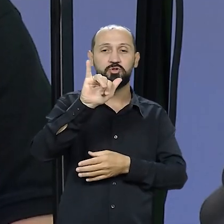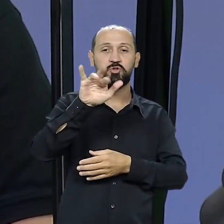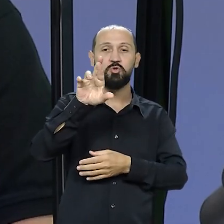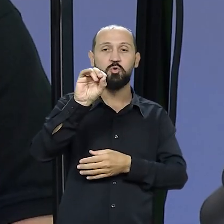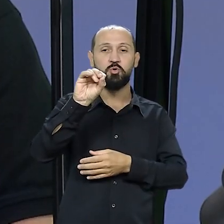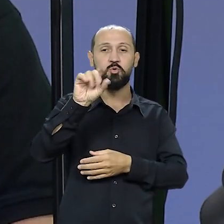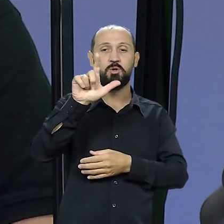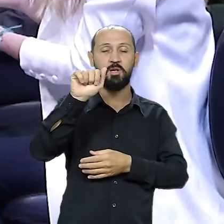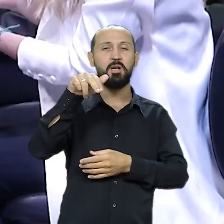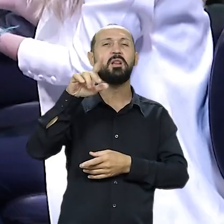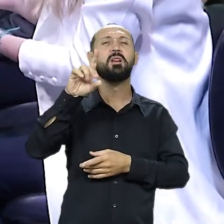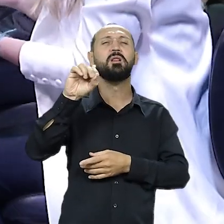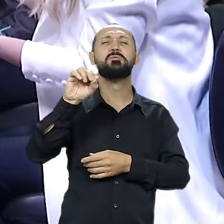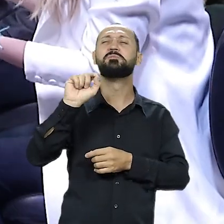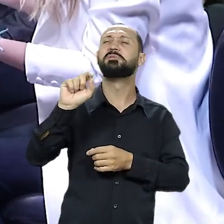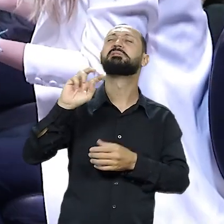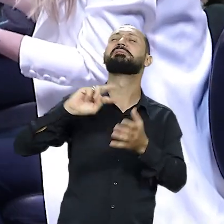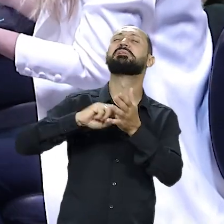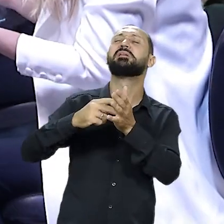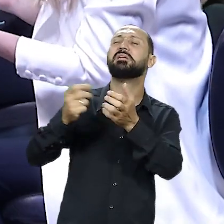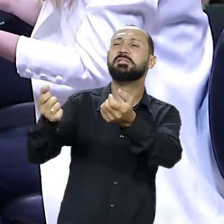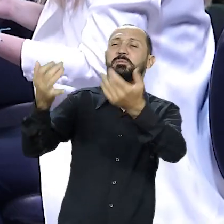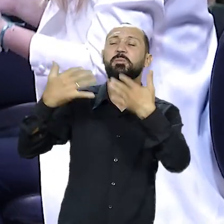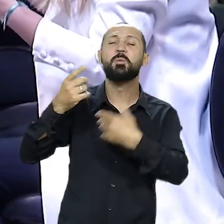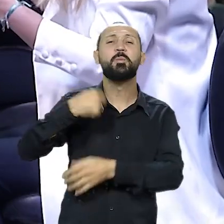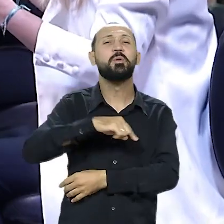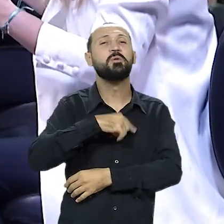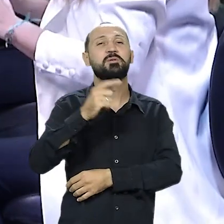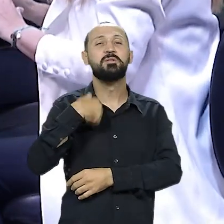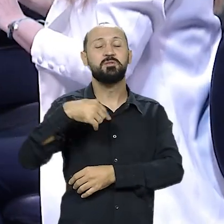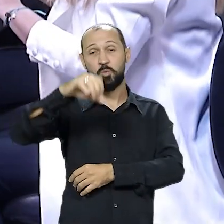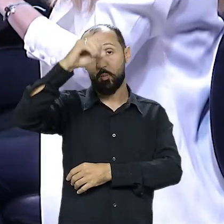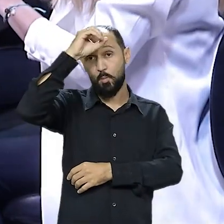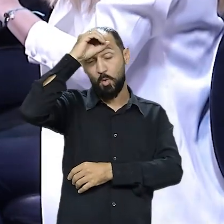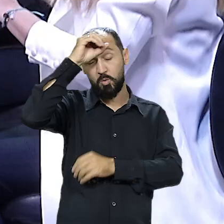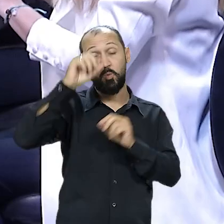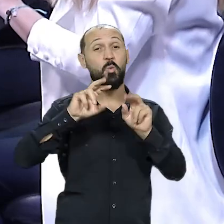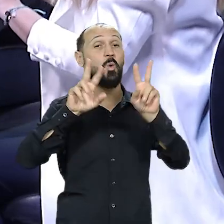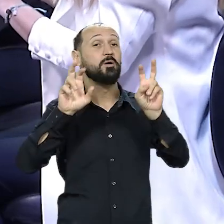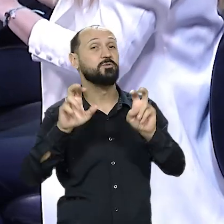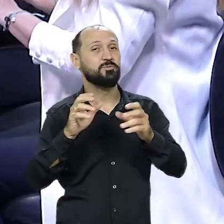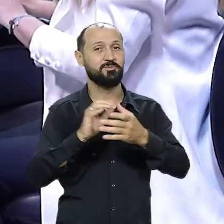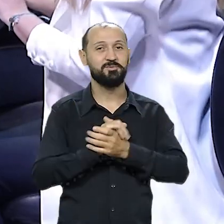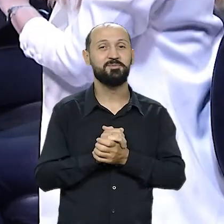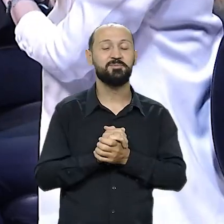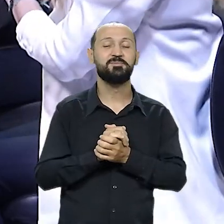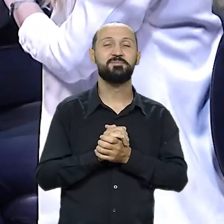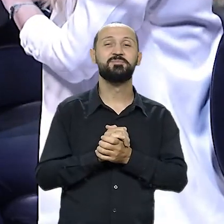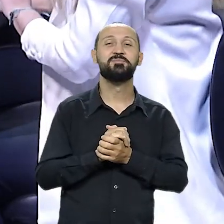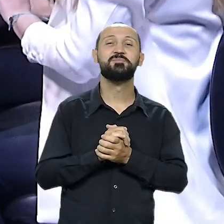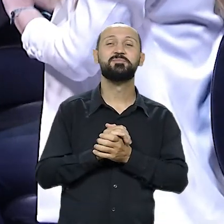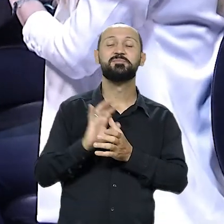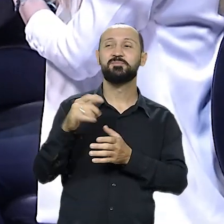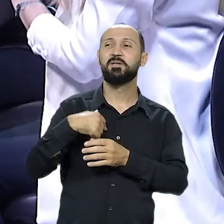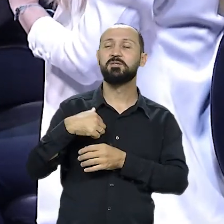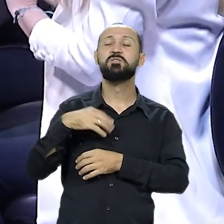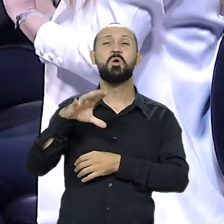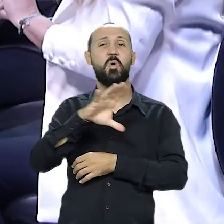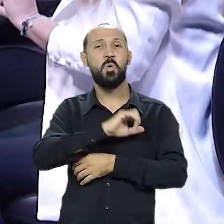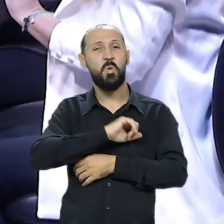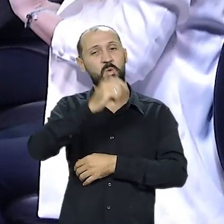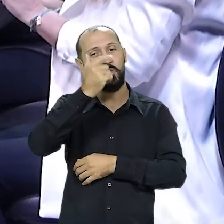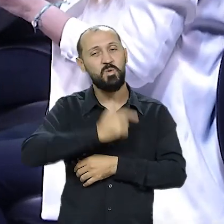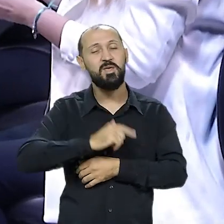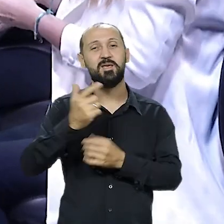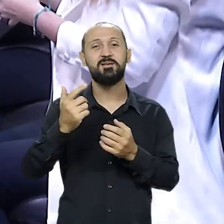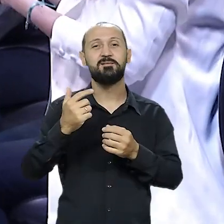Girolando. Girolando, o que é isso, Girolando? Explica pra gente. A gente é um pouco leigo no assunto, embora nós somos jornalistas, gosta do